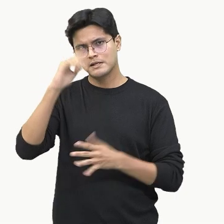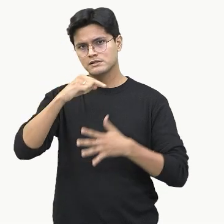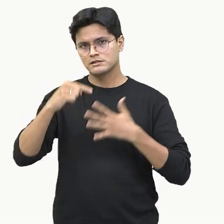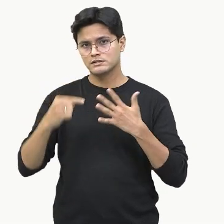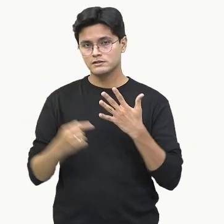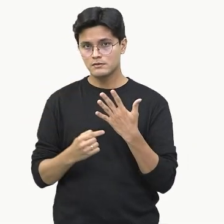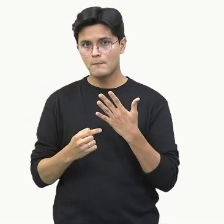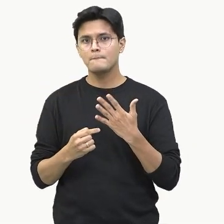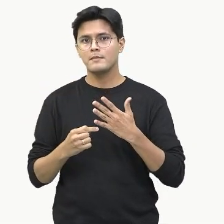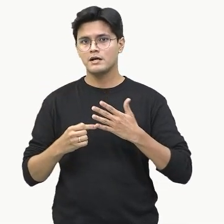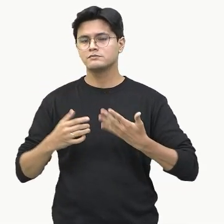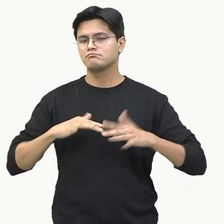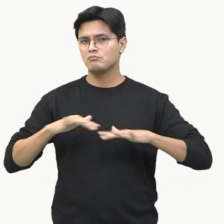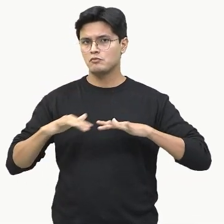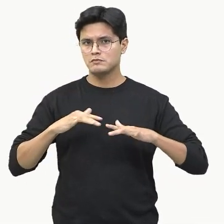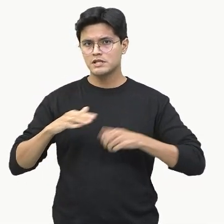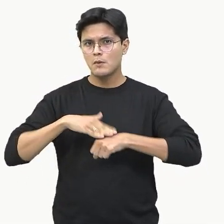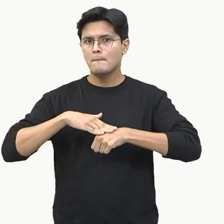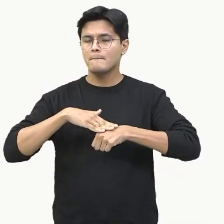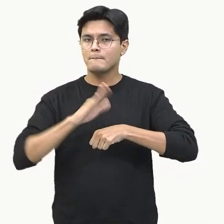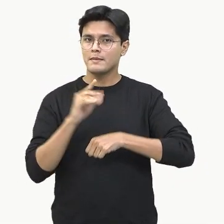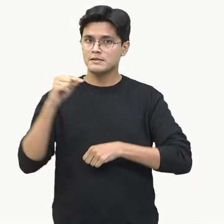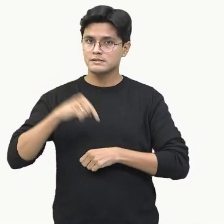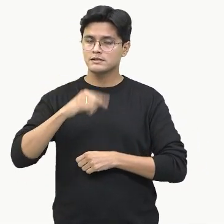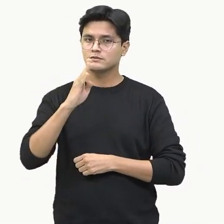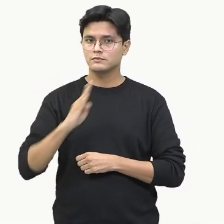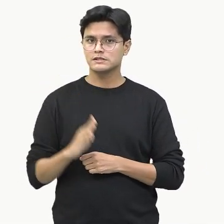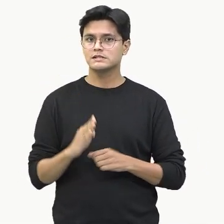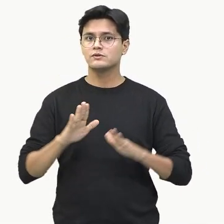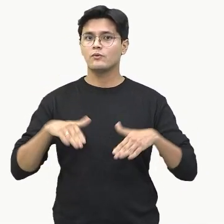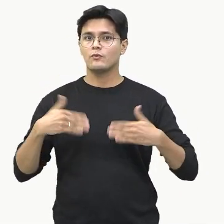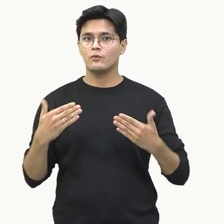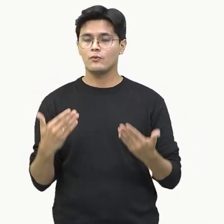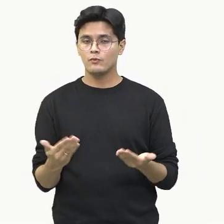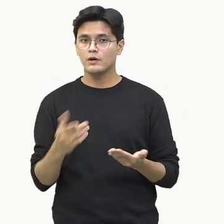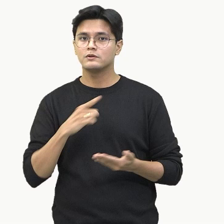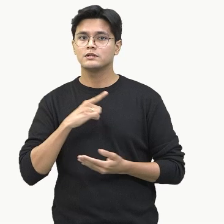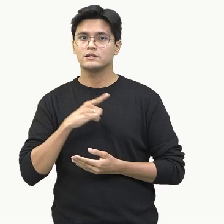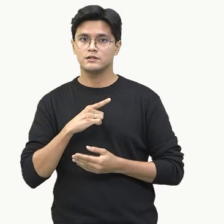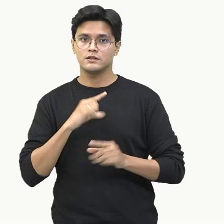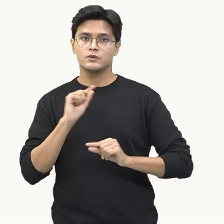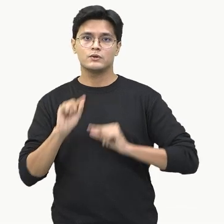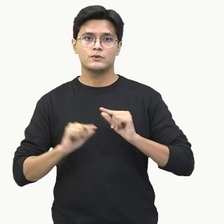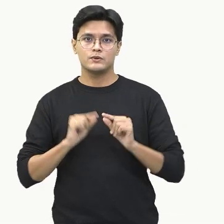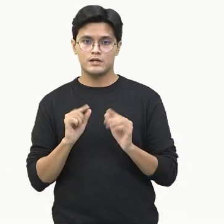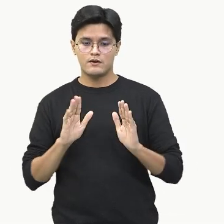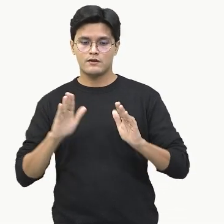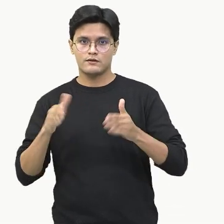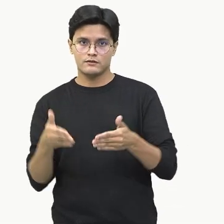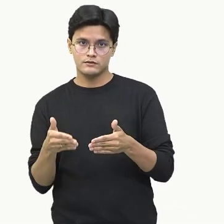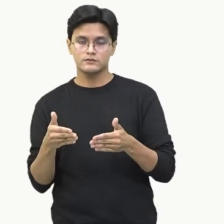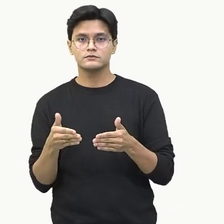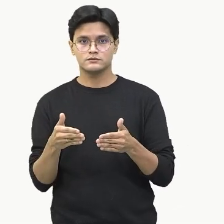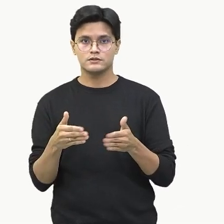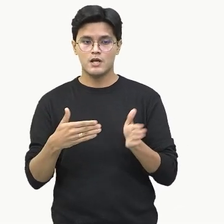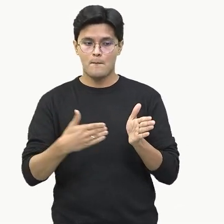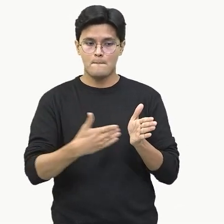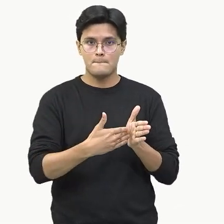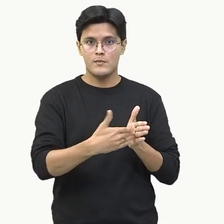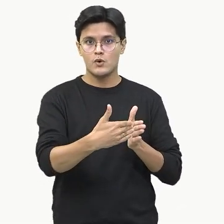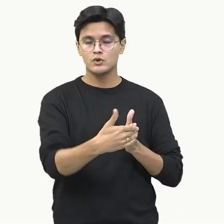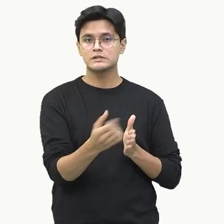mais movimentados do nosso país a gente tem aí o destaque para o porto de Santos em São